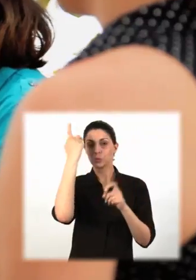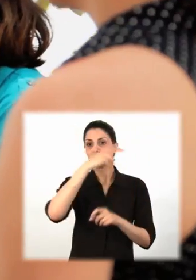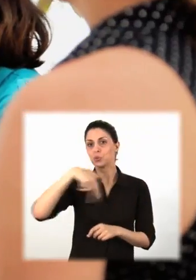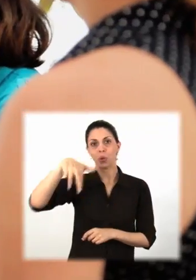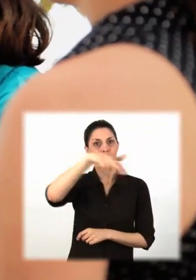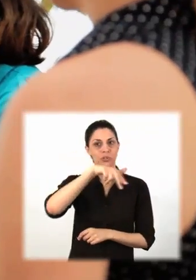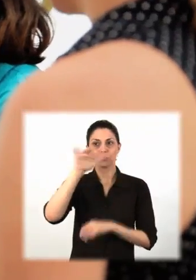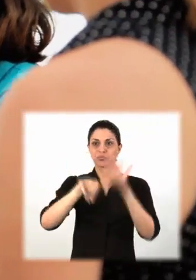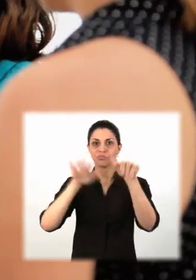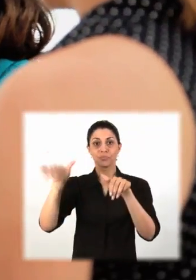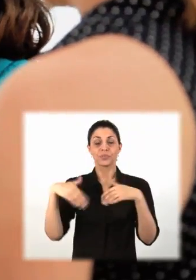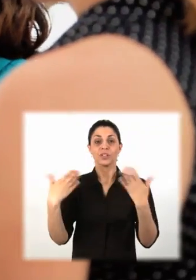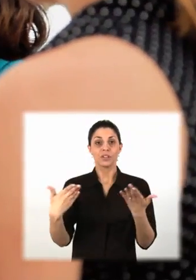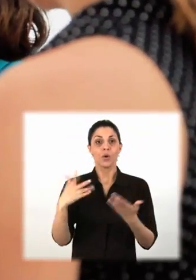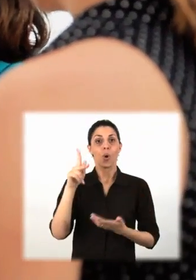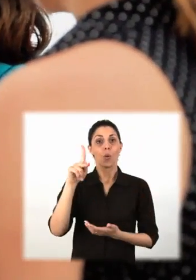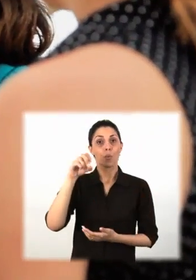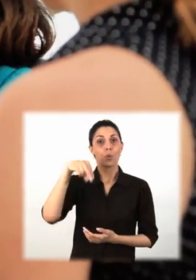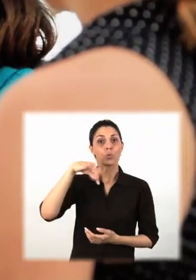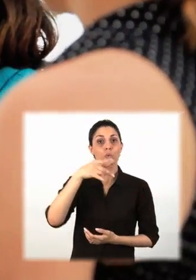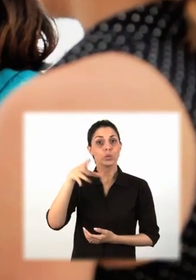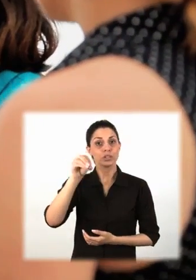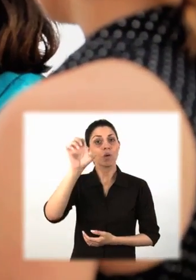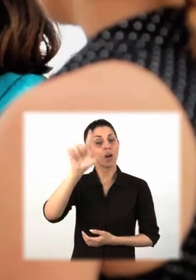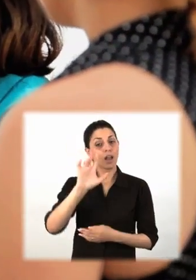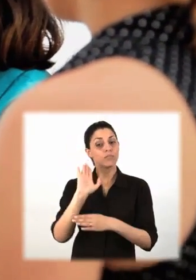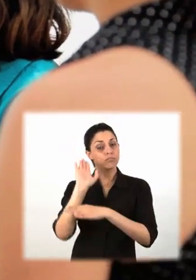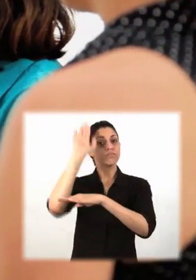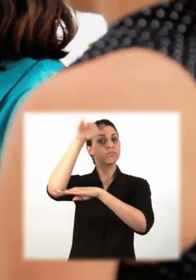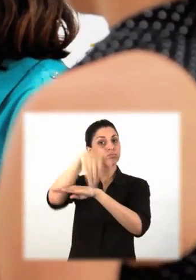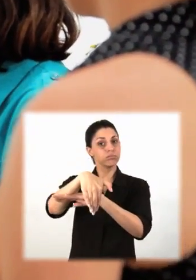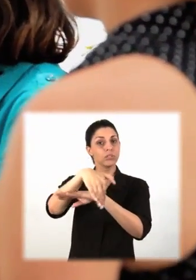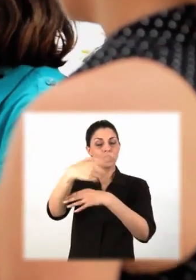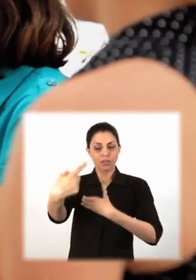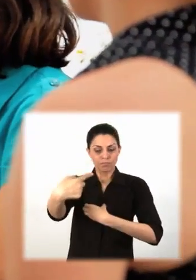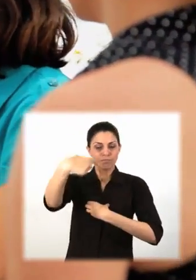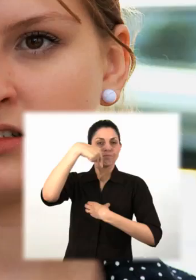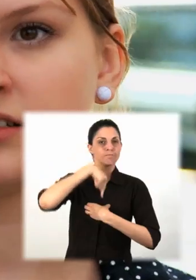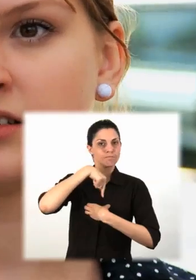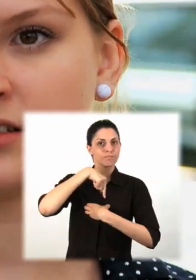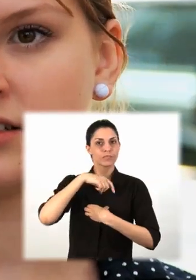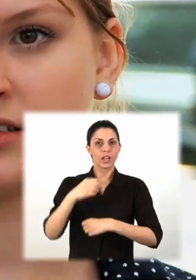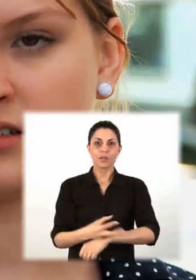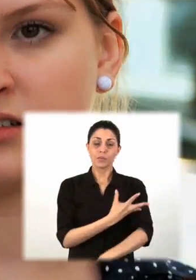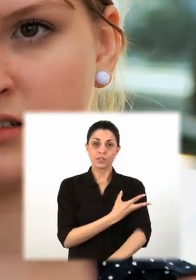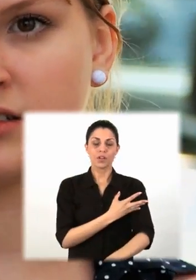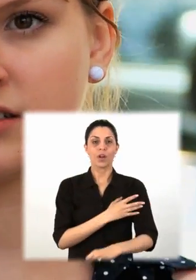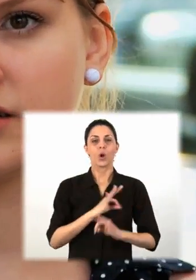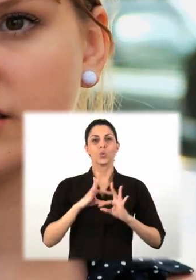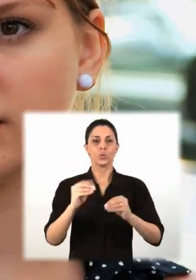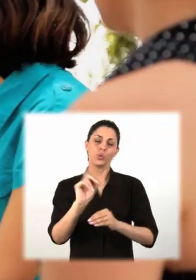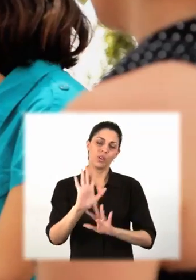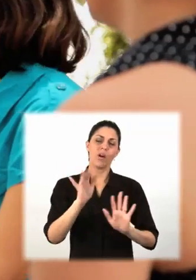das pessoas. Como a pontuação, ela é atrelada a essa subjetividade, a essa emoção. Claro, nem todos os sinais de